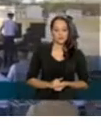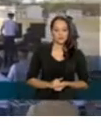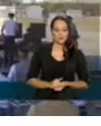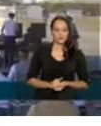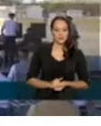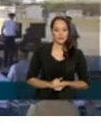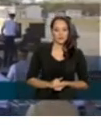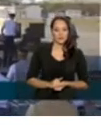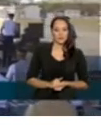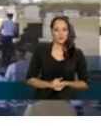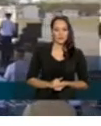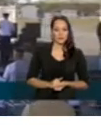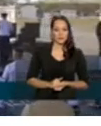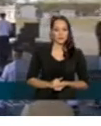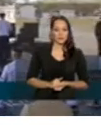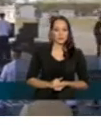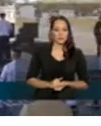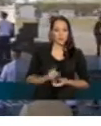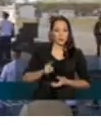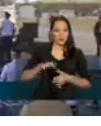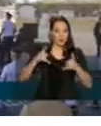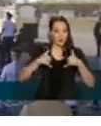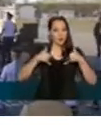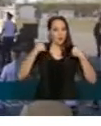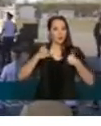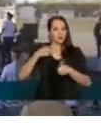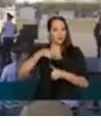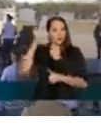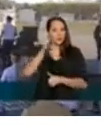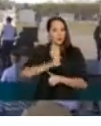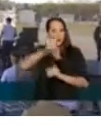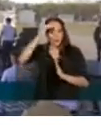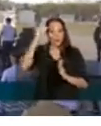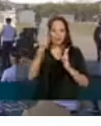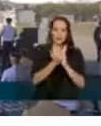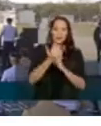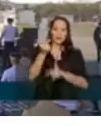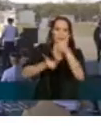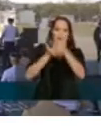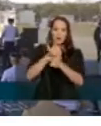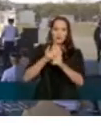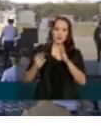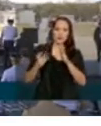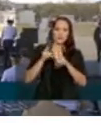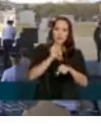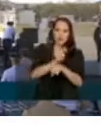Colaborando diretamente para cumprir a missão de proteger as nossas fronteiras.